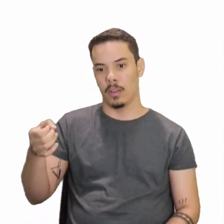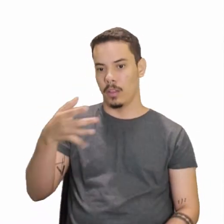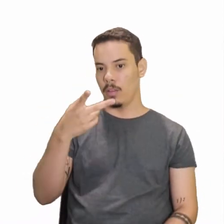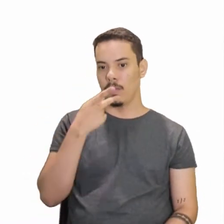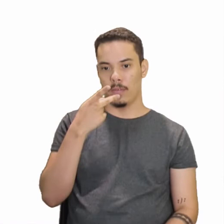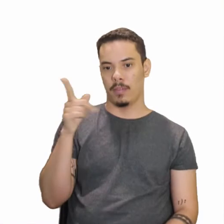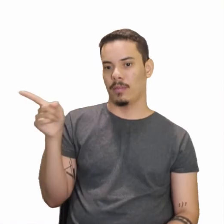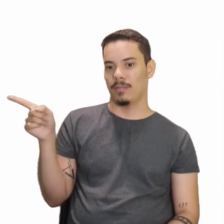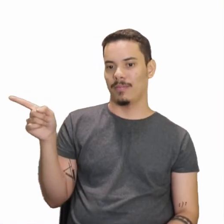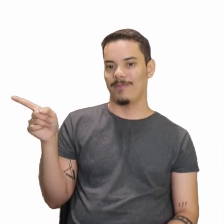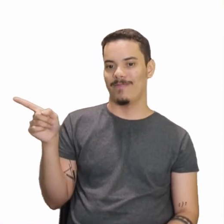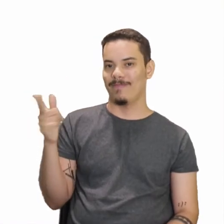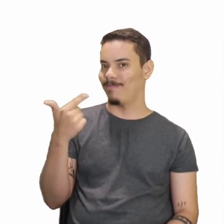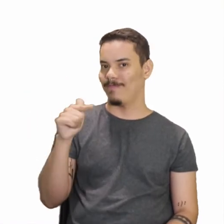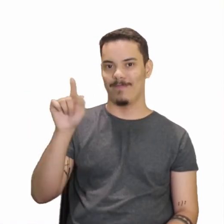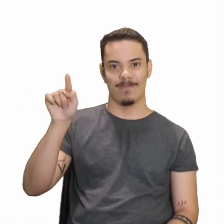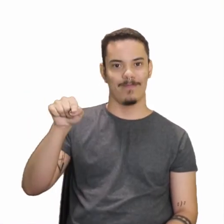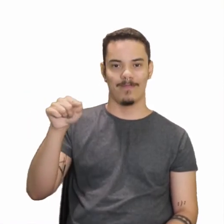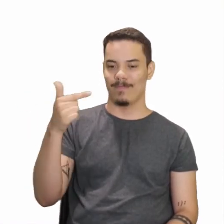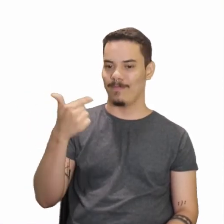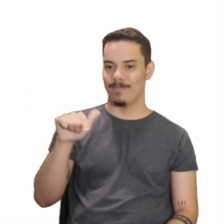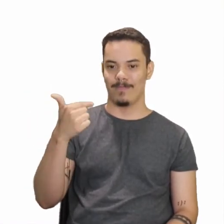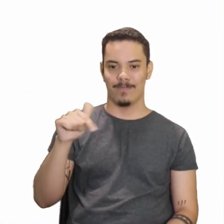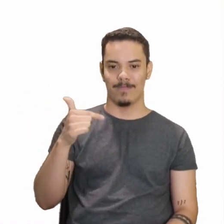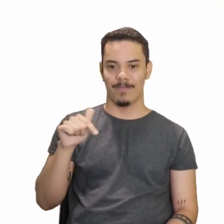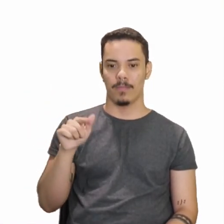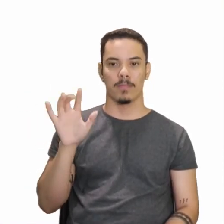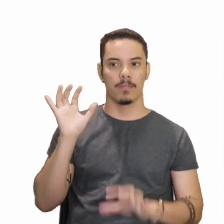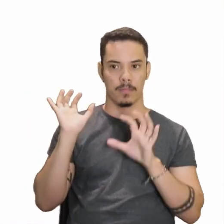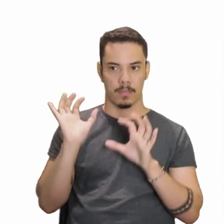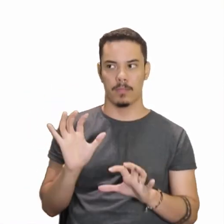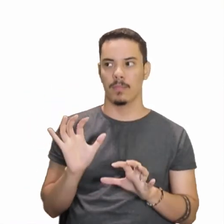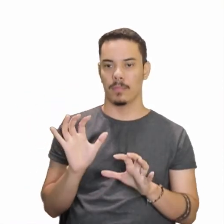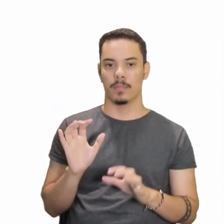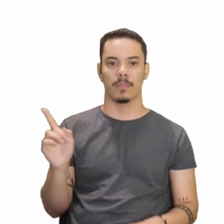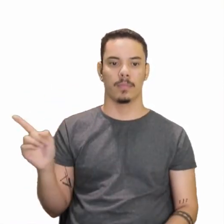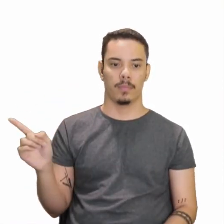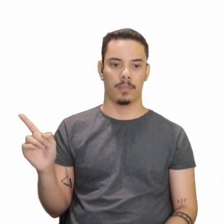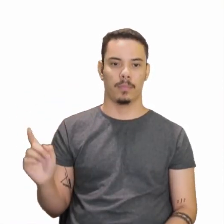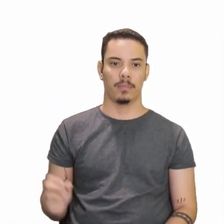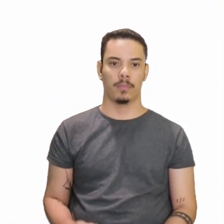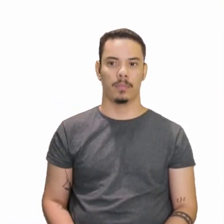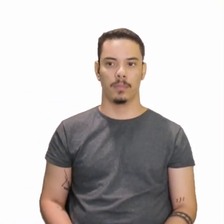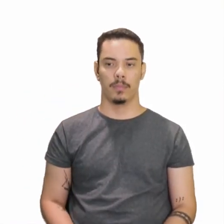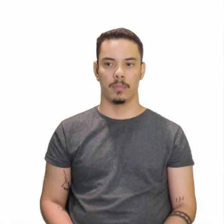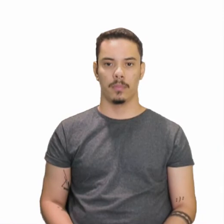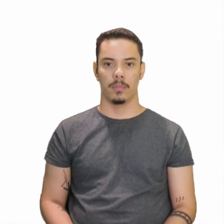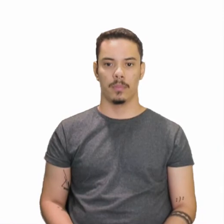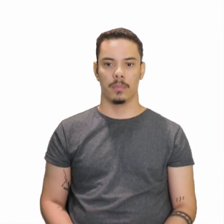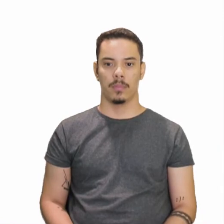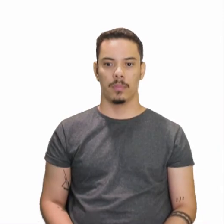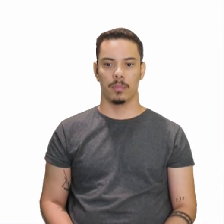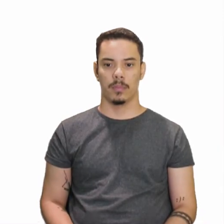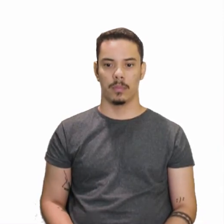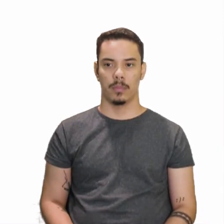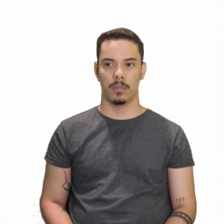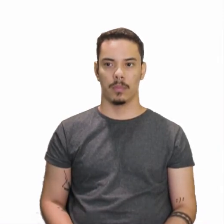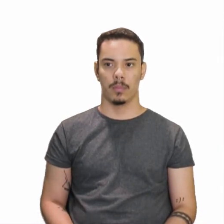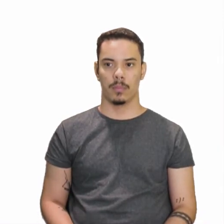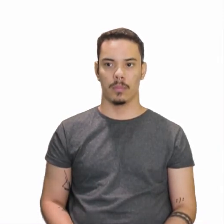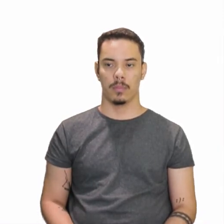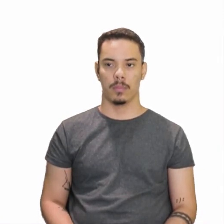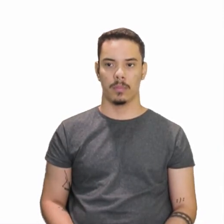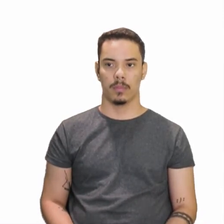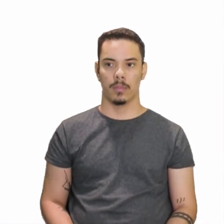é ideia, né? Se grafa essa palavra dessa maneira, sem acentuação, pelo aí o ditongo